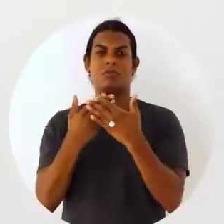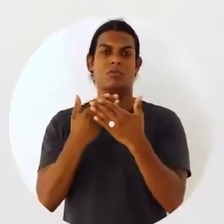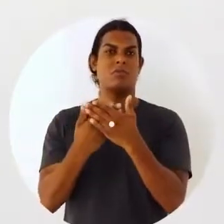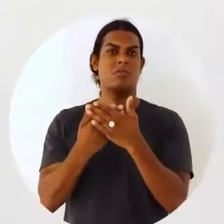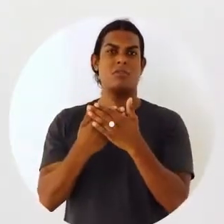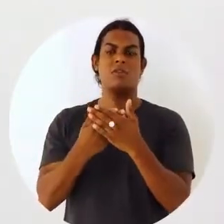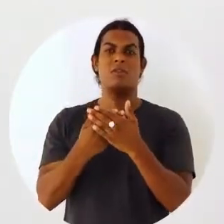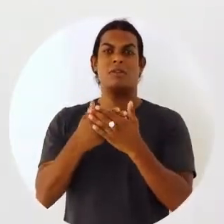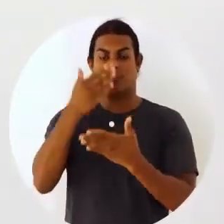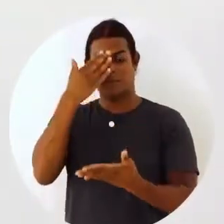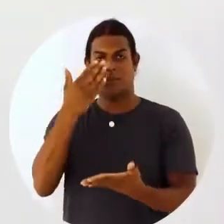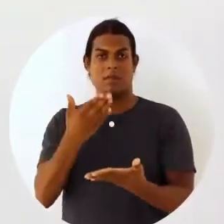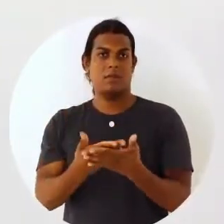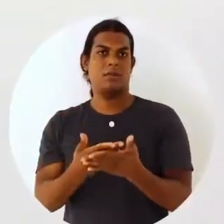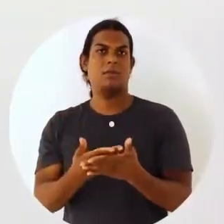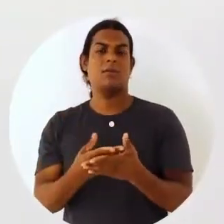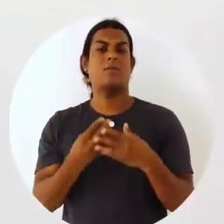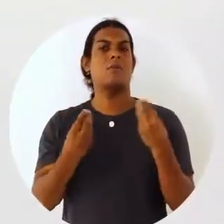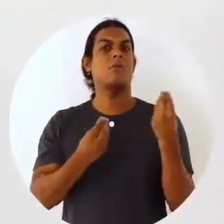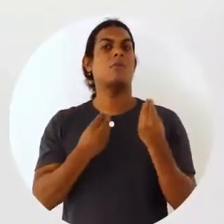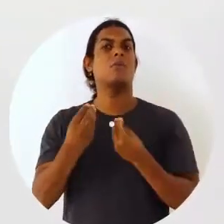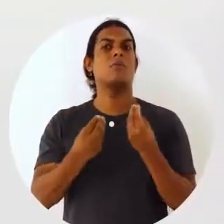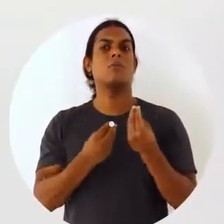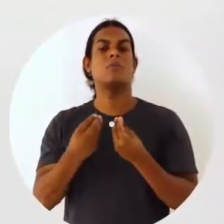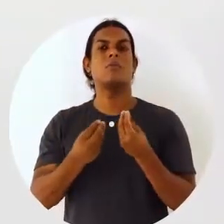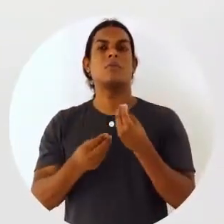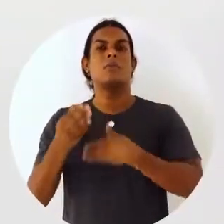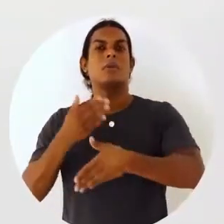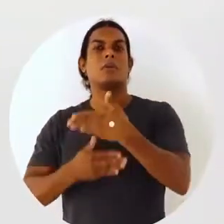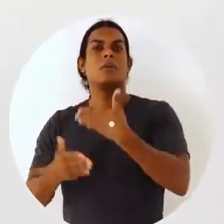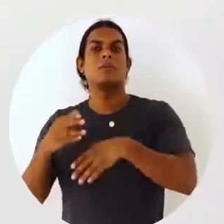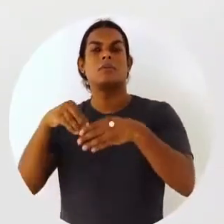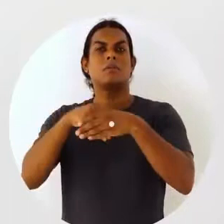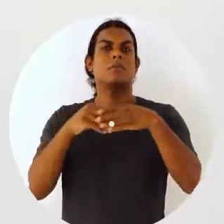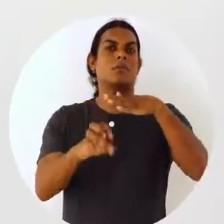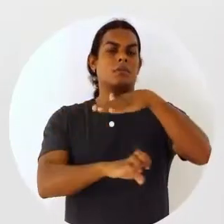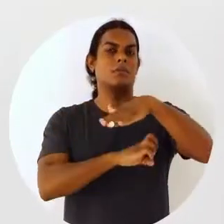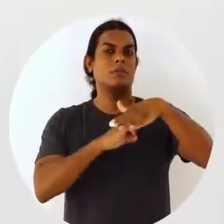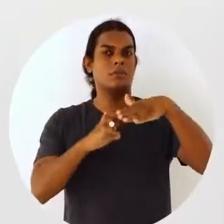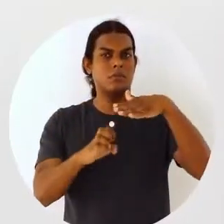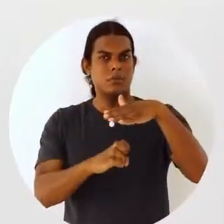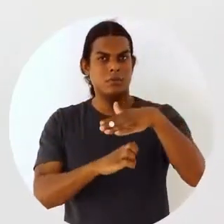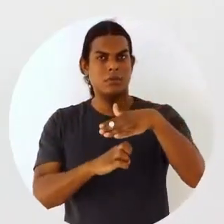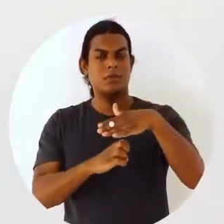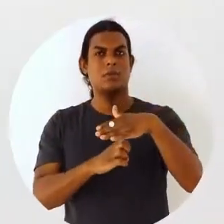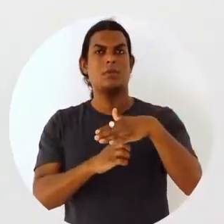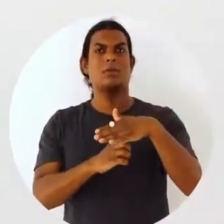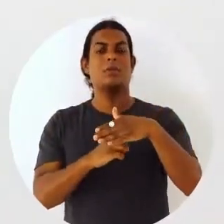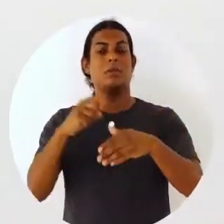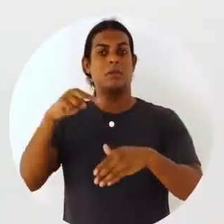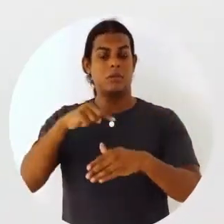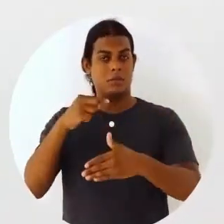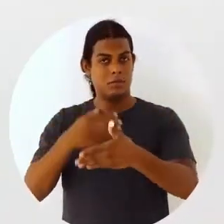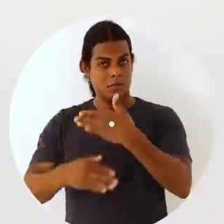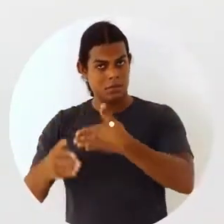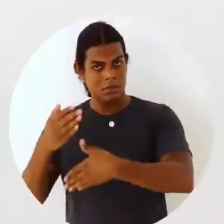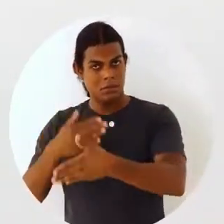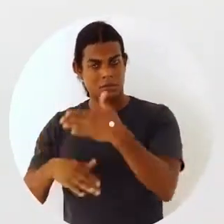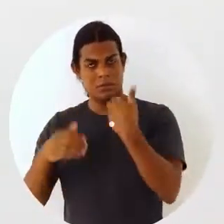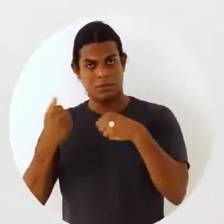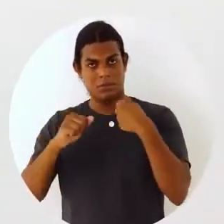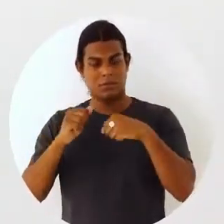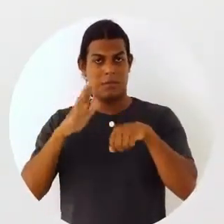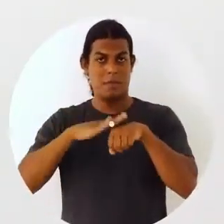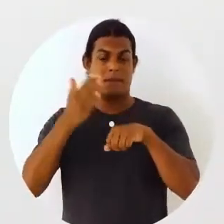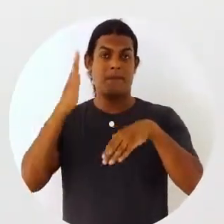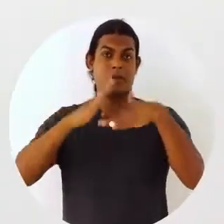fortemente. Como o caso das relações entre os indivíduos dentro do ambiente de trabalho, que essas relações elas precisavam ser mais